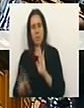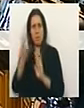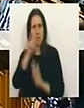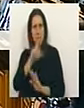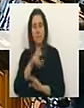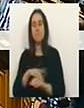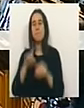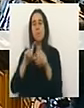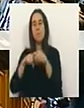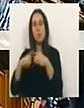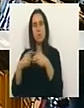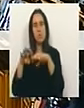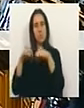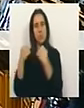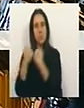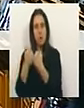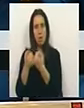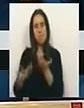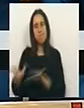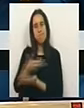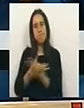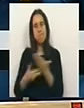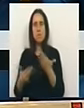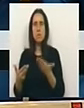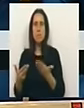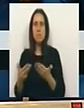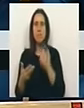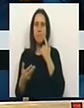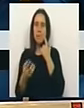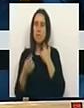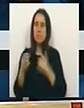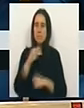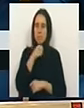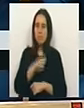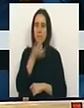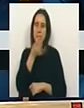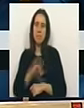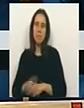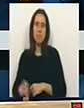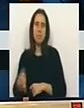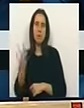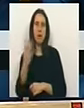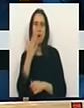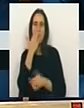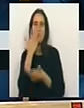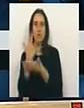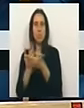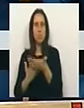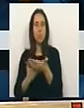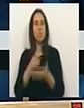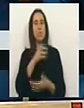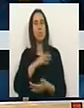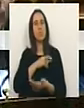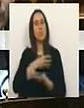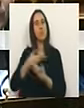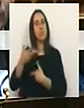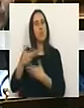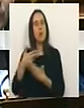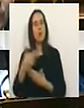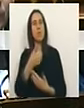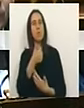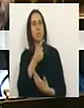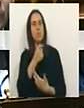Concertação Social e fez um desconto a todos aqueles que concordassem com aquilo que o senhor já tinha negociado com o